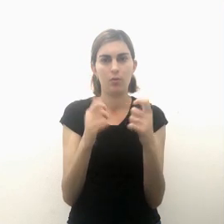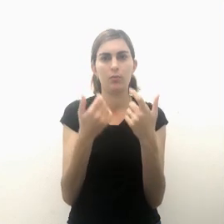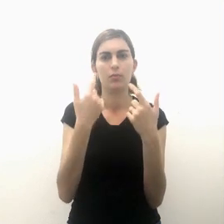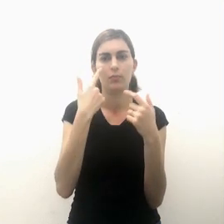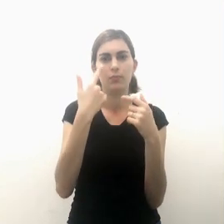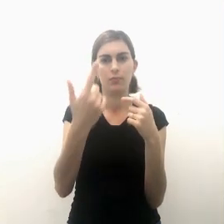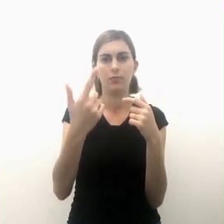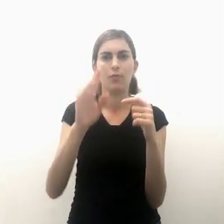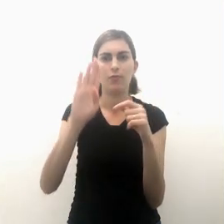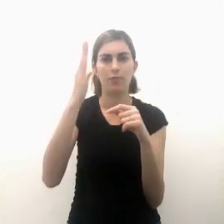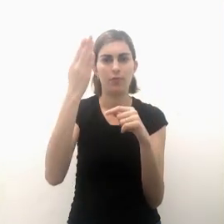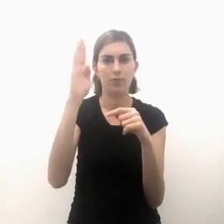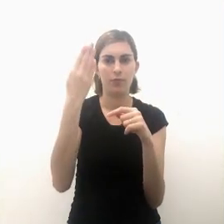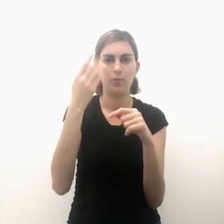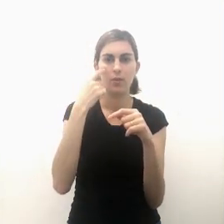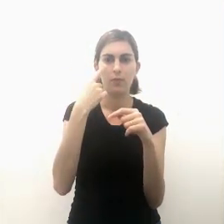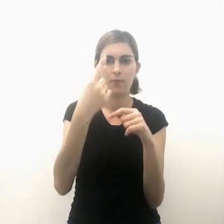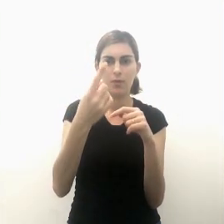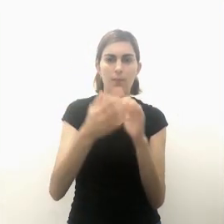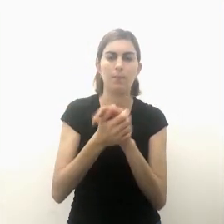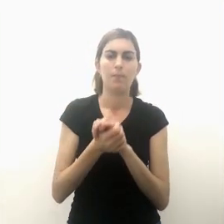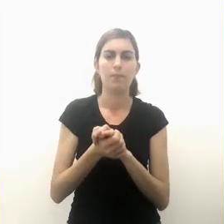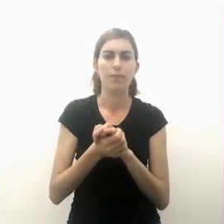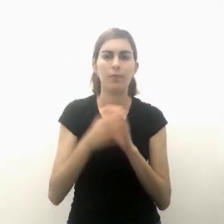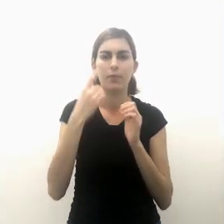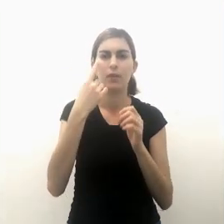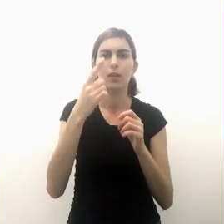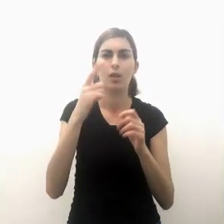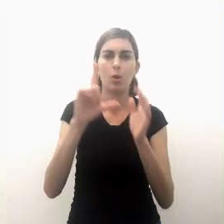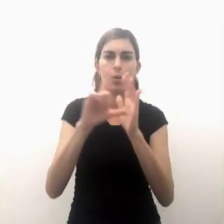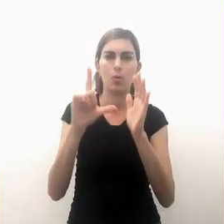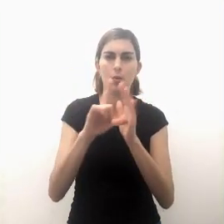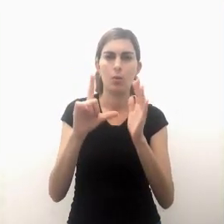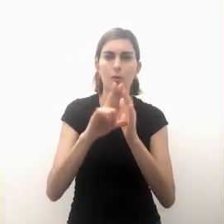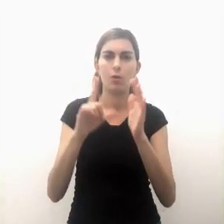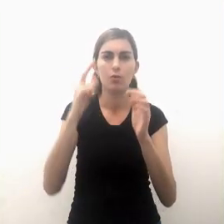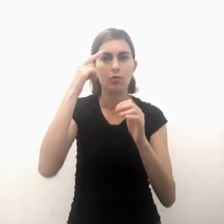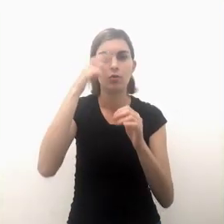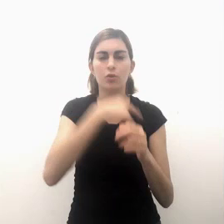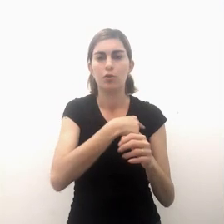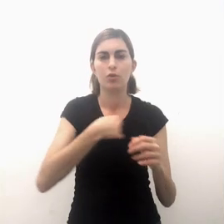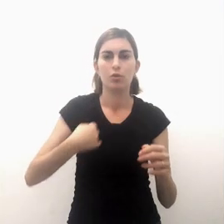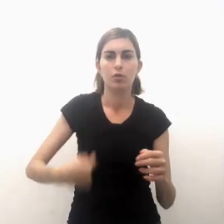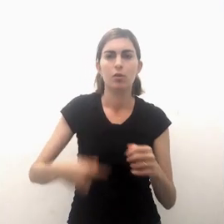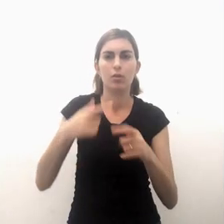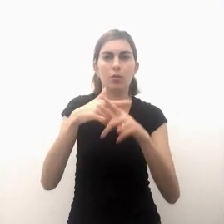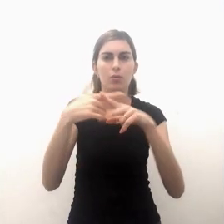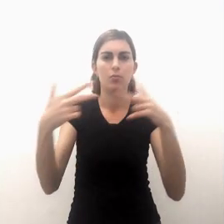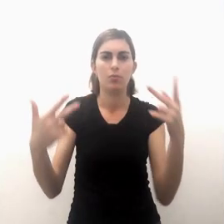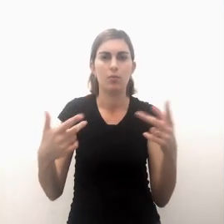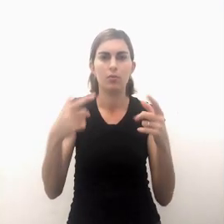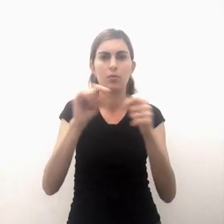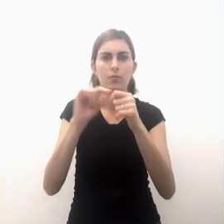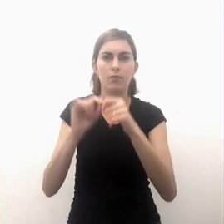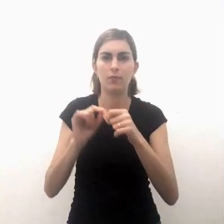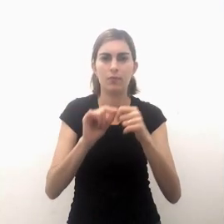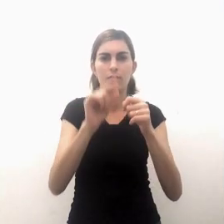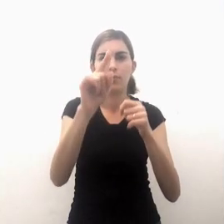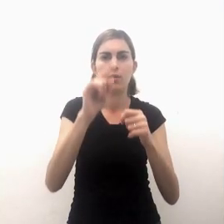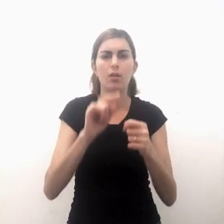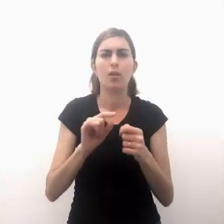problemas de falsificação. Né? Você vê aí uma imagem de uma lojinha chinesa, né, com alguns produtos e utensílios, né,